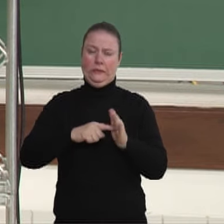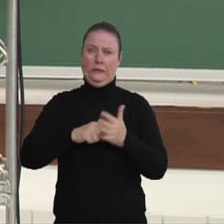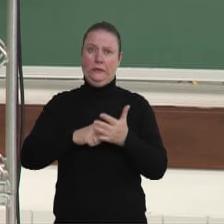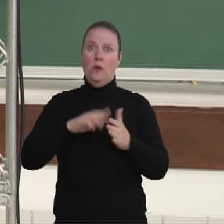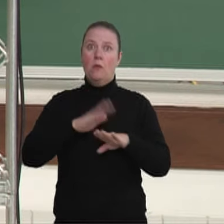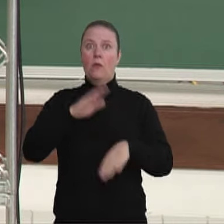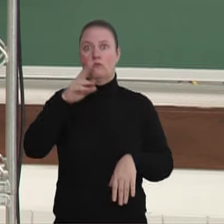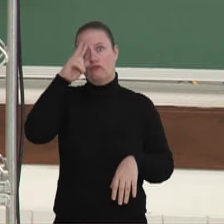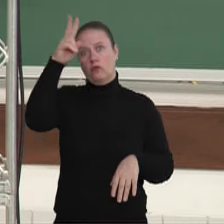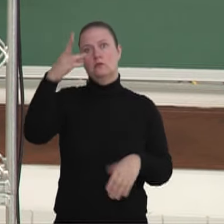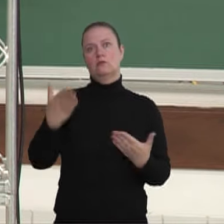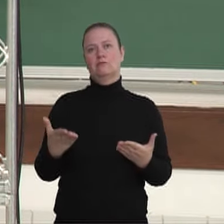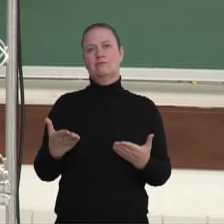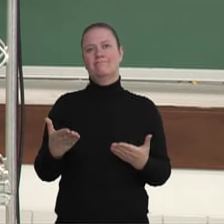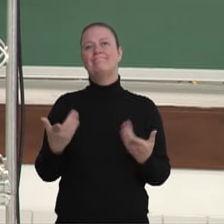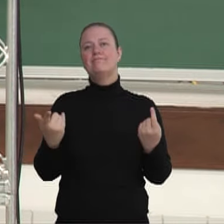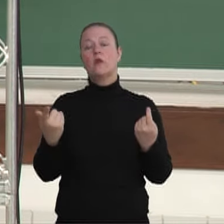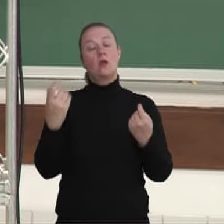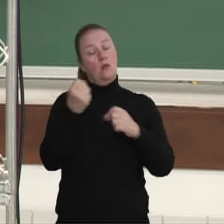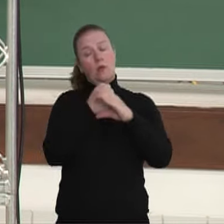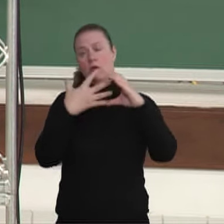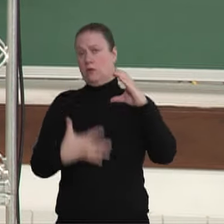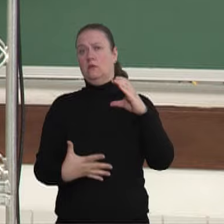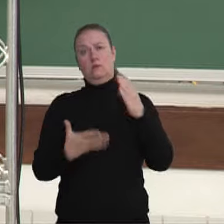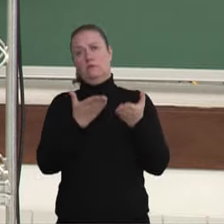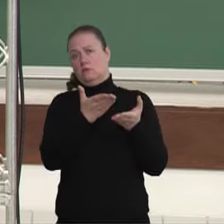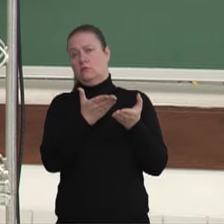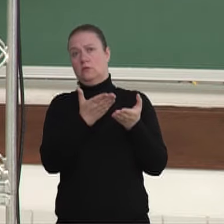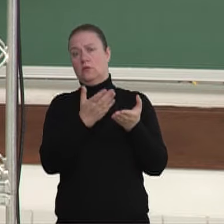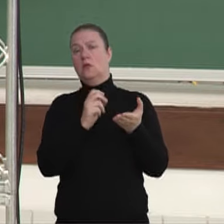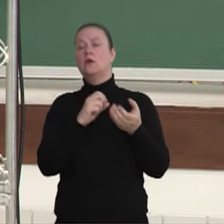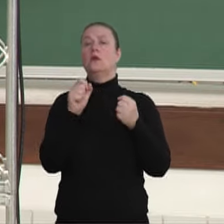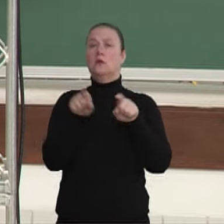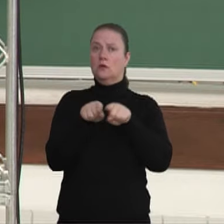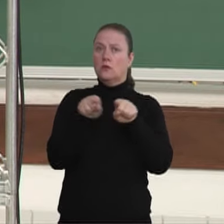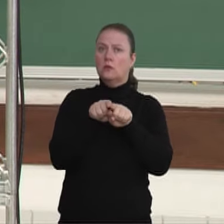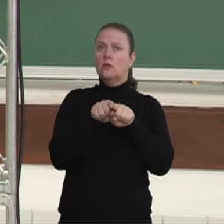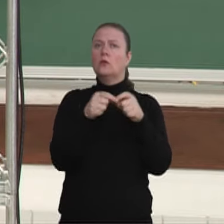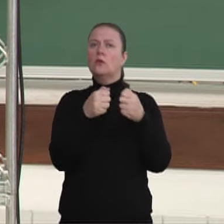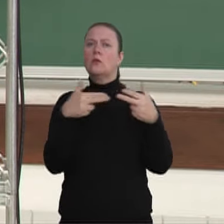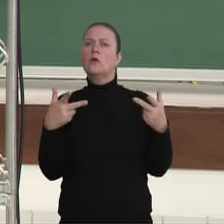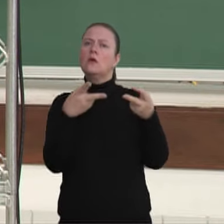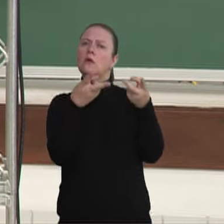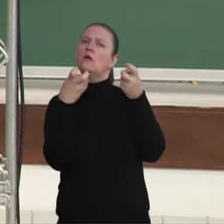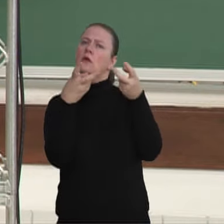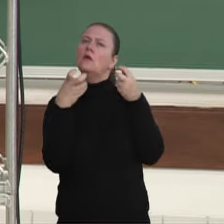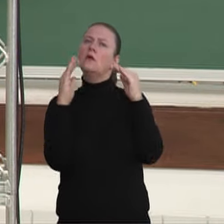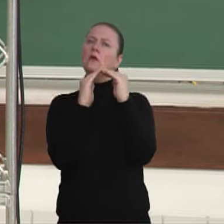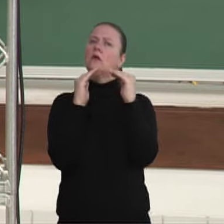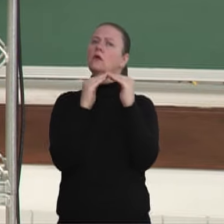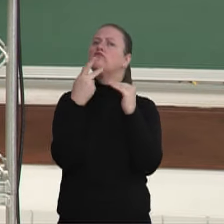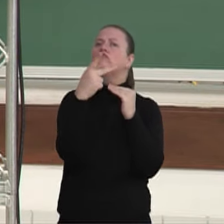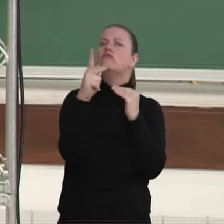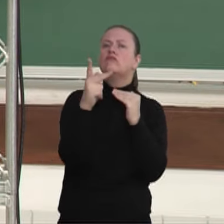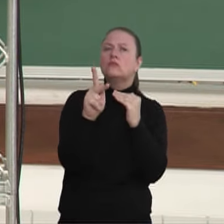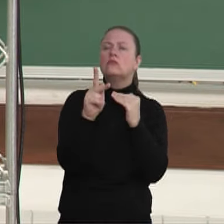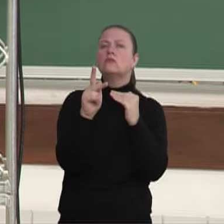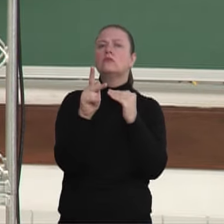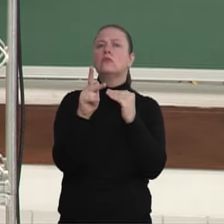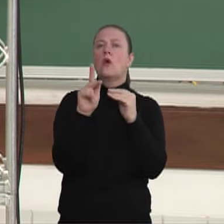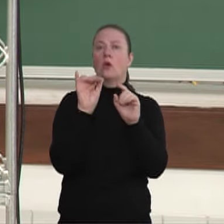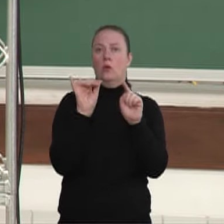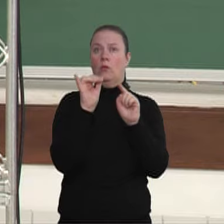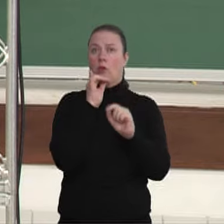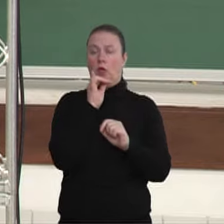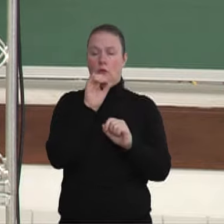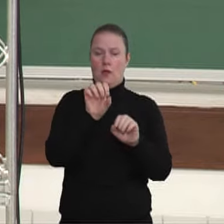certo? Então, assim, isso é uma caracterização. Uma coisa que vocês percebem na casa de vocês, quando abre e se fecha